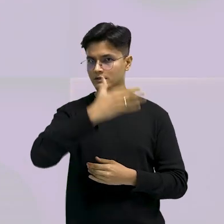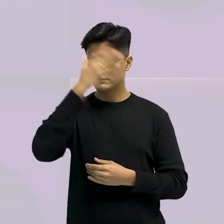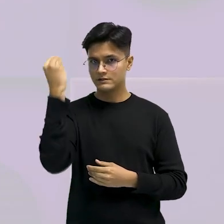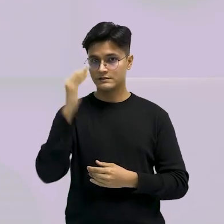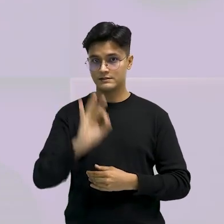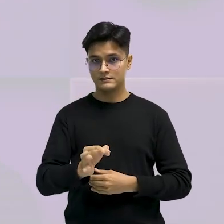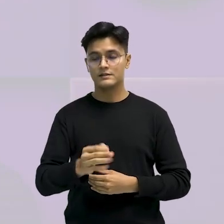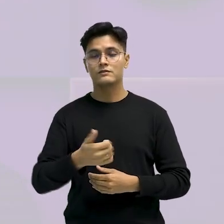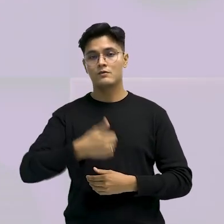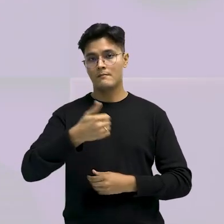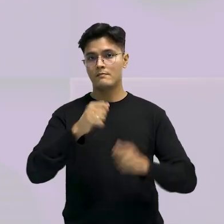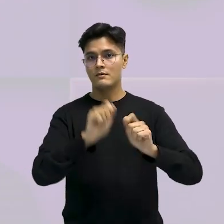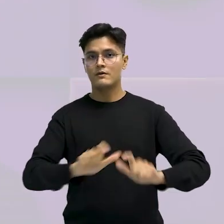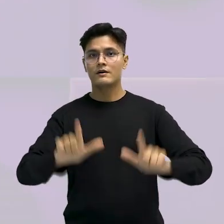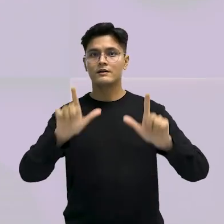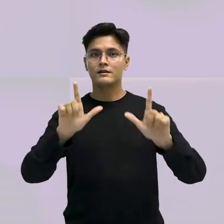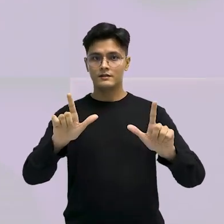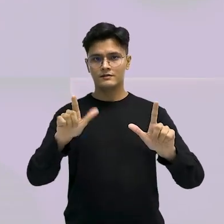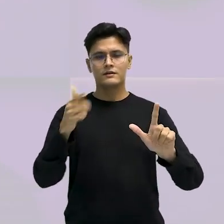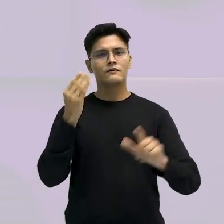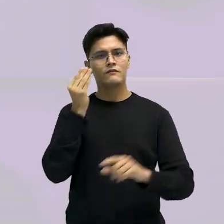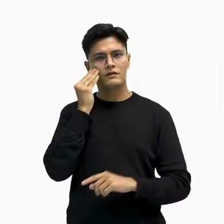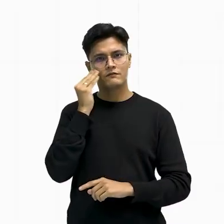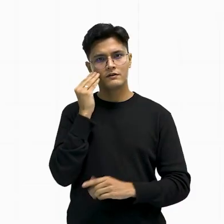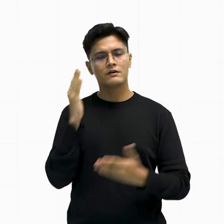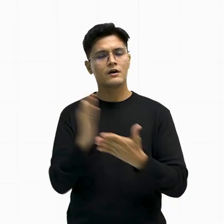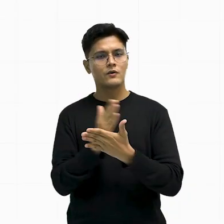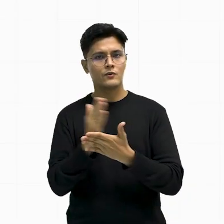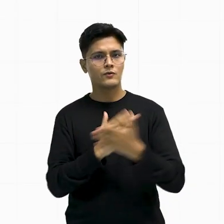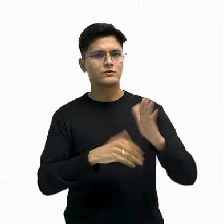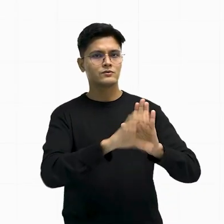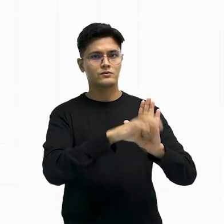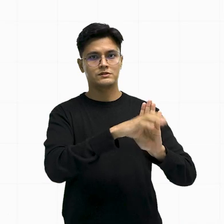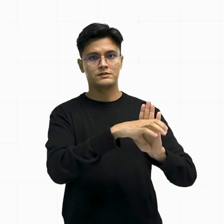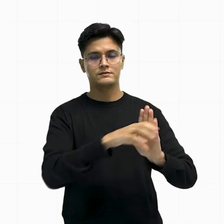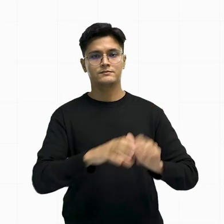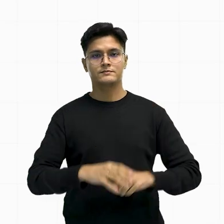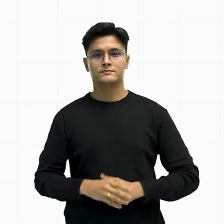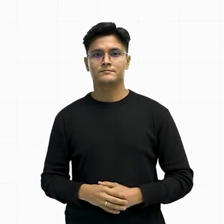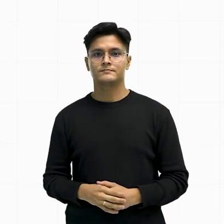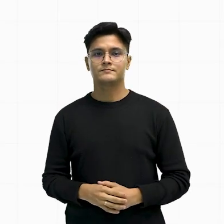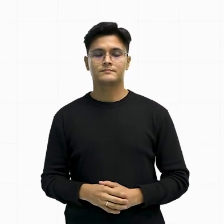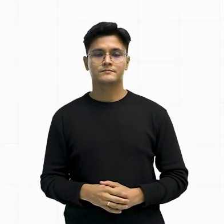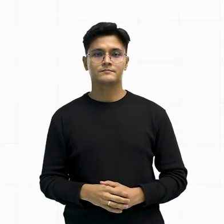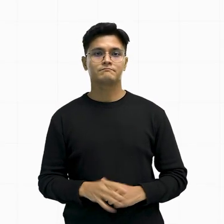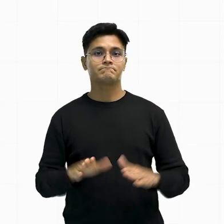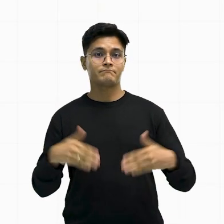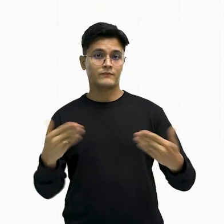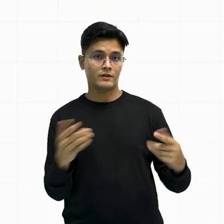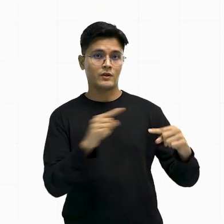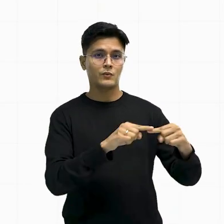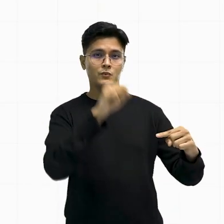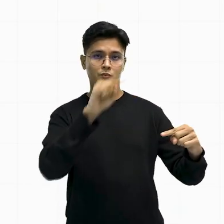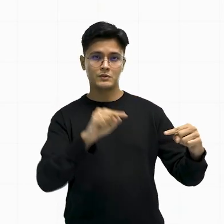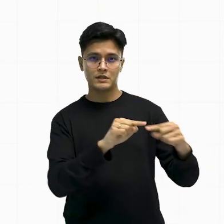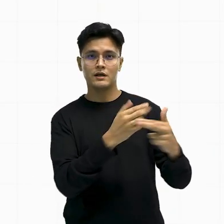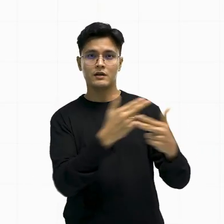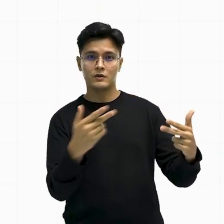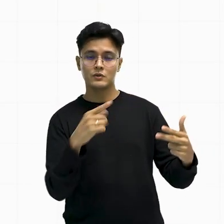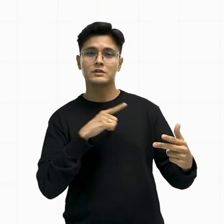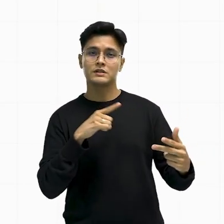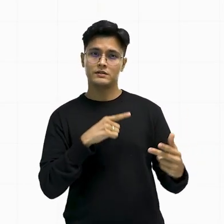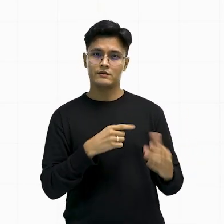vamos à nossa primeira cartelinha para a gente verificar alguns conceitos. Bom, os triângulos possuem uma